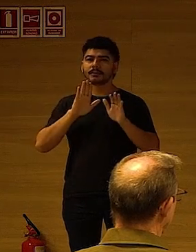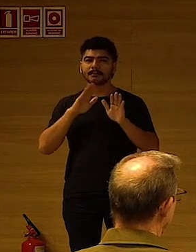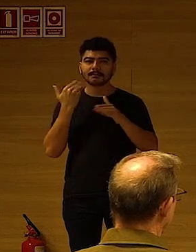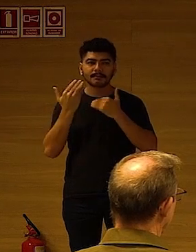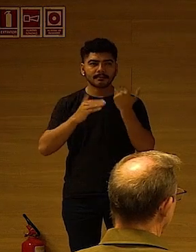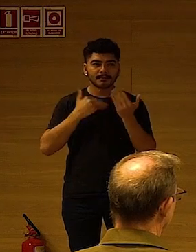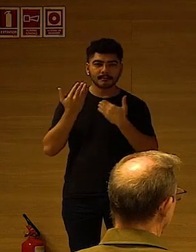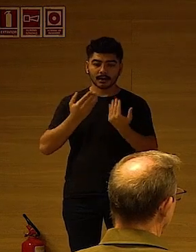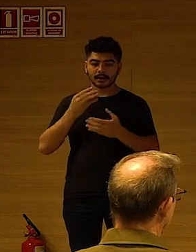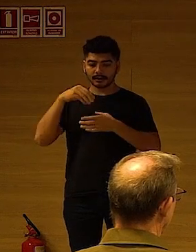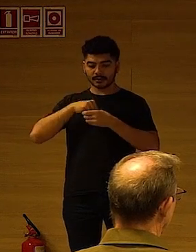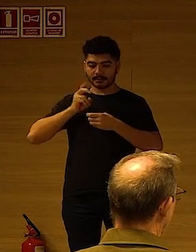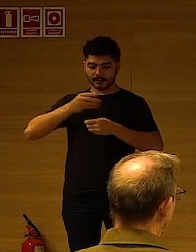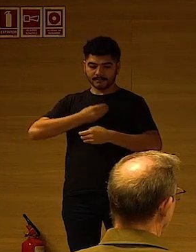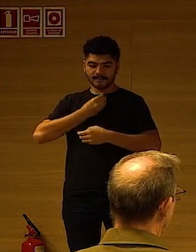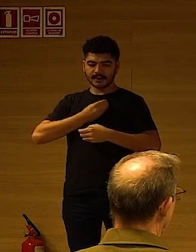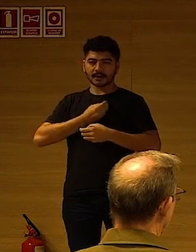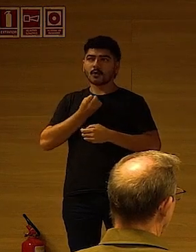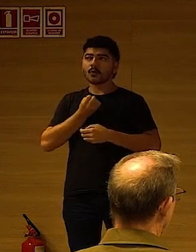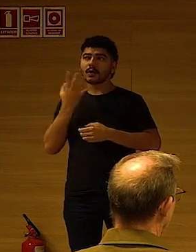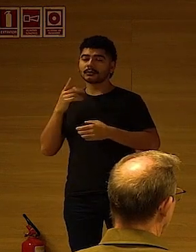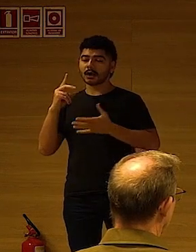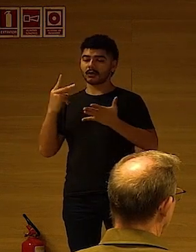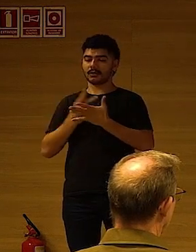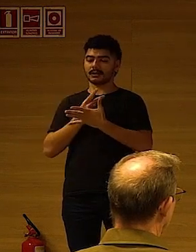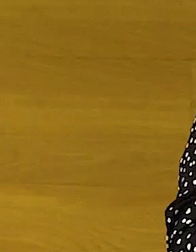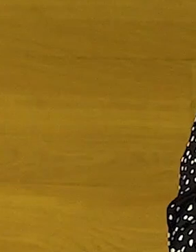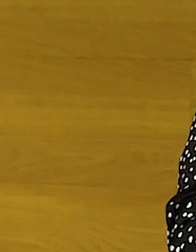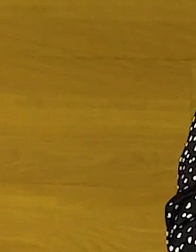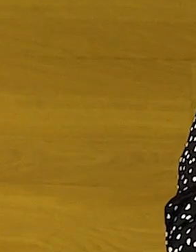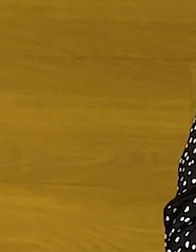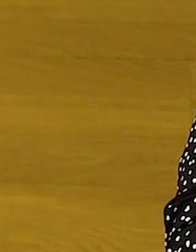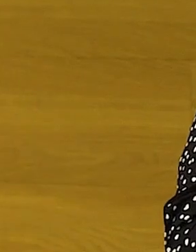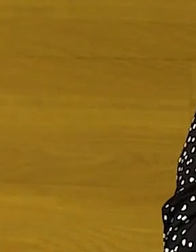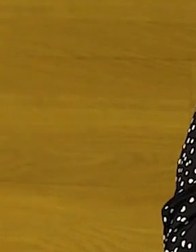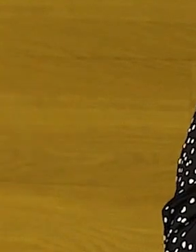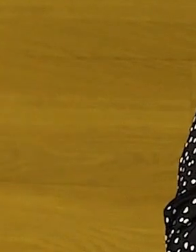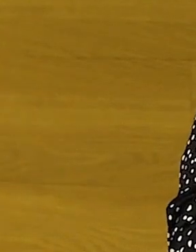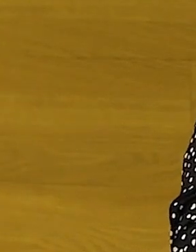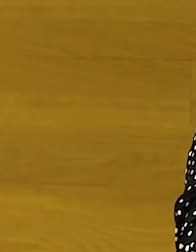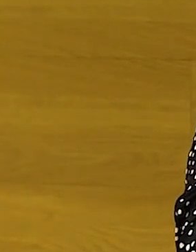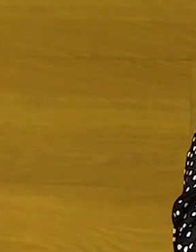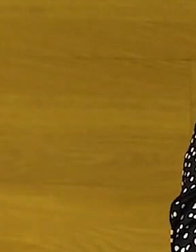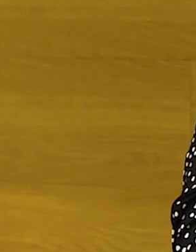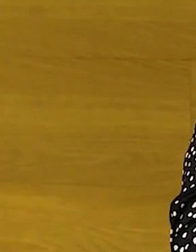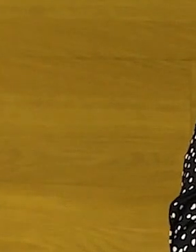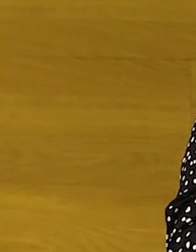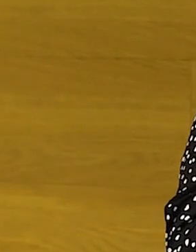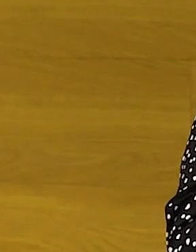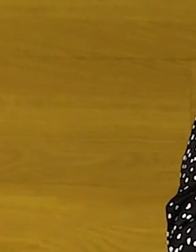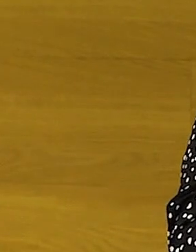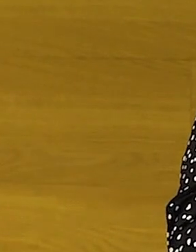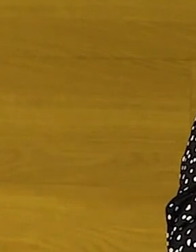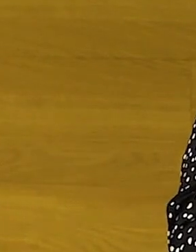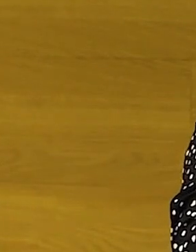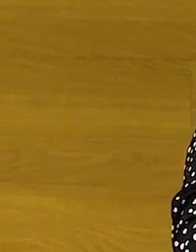ocorrem durante a vida. O tanto de vezes que a gente morre e precisa renascer e renasce, né? Reconhecer essas mortes também,